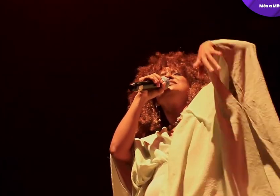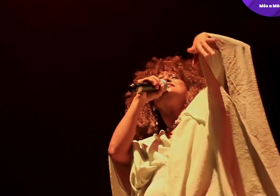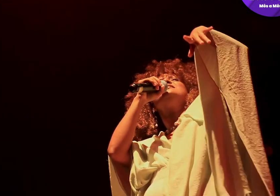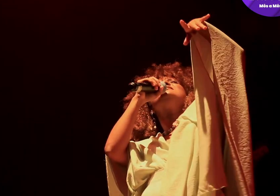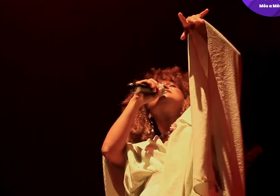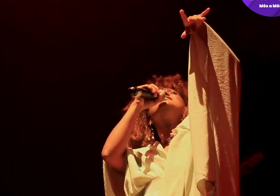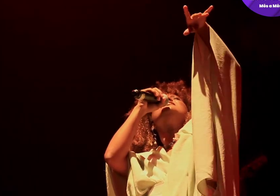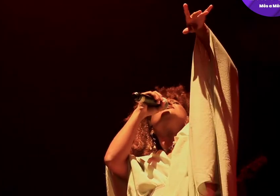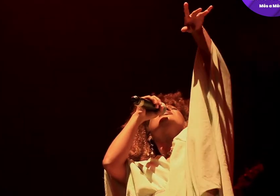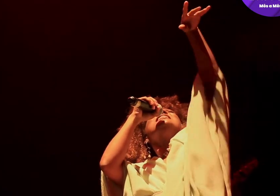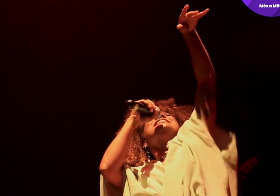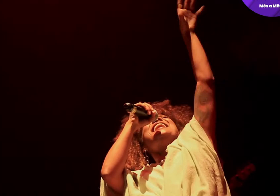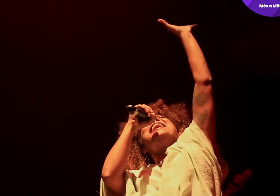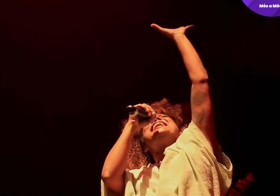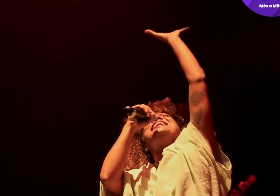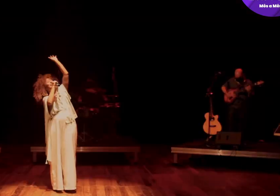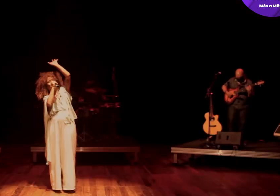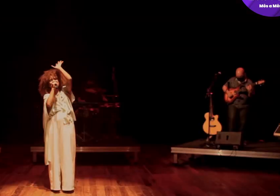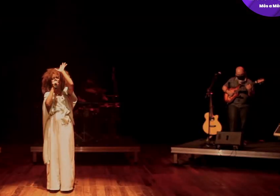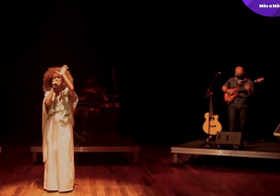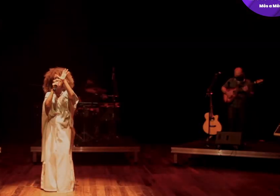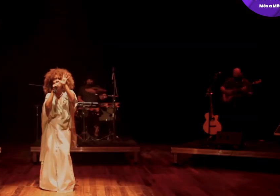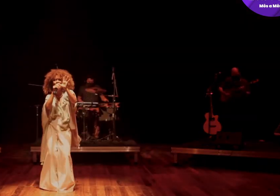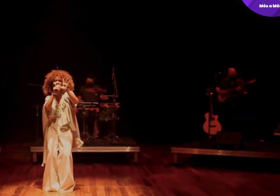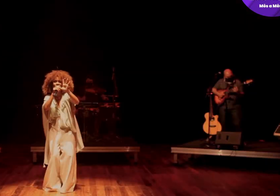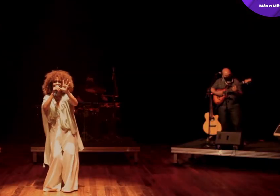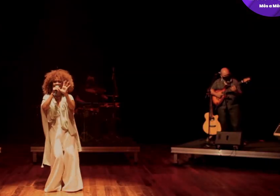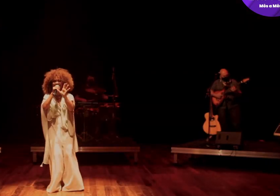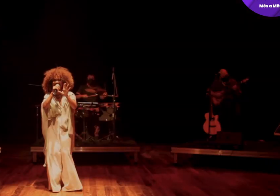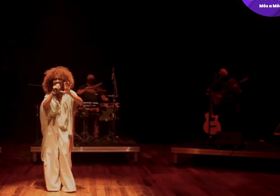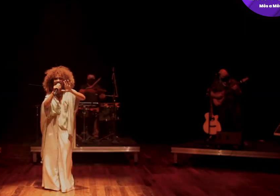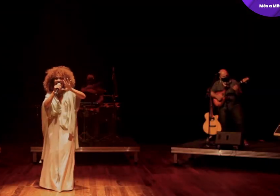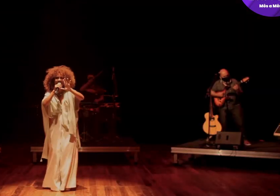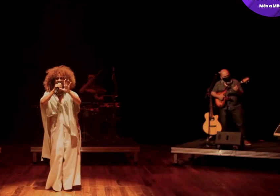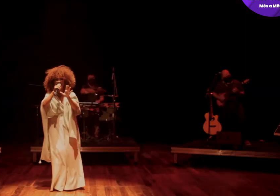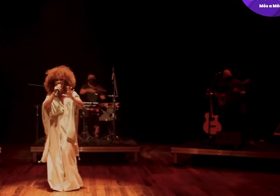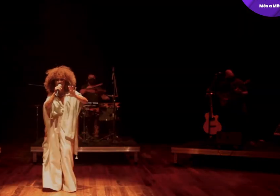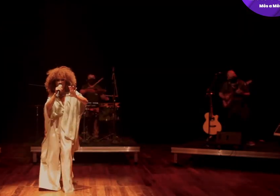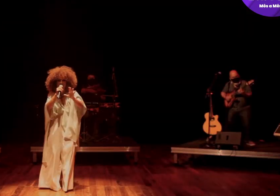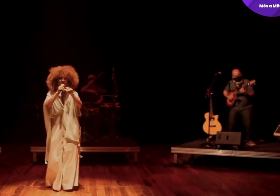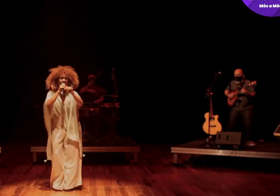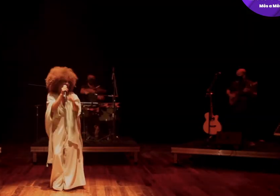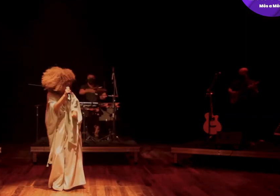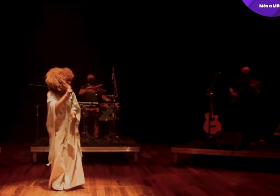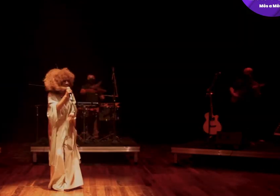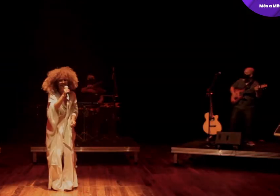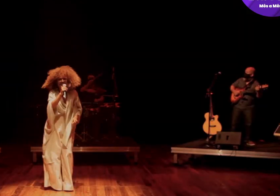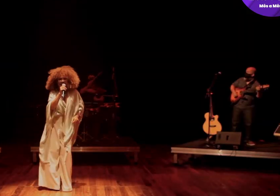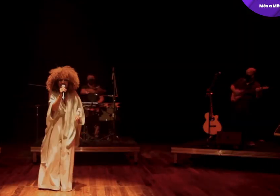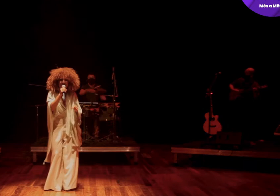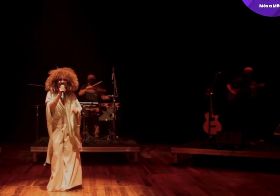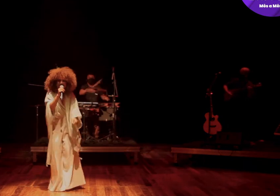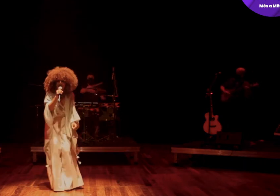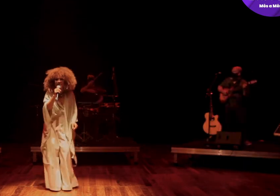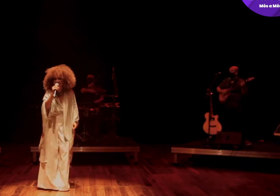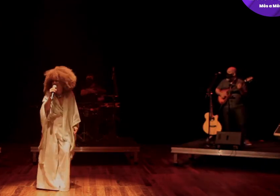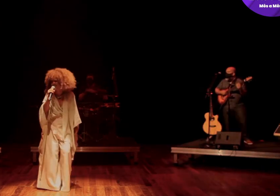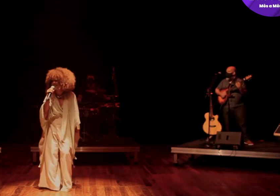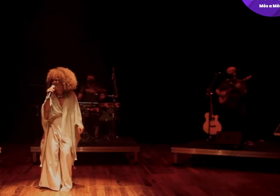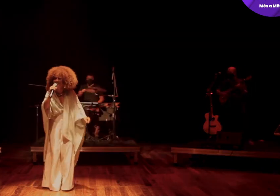do chão. Yeah! Você me chamou pra dançar, e eu fui, que dançar é